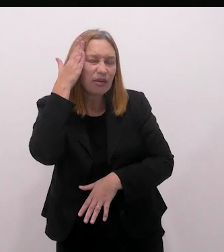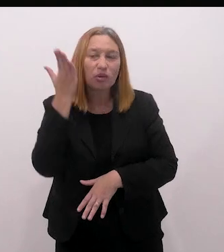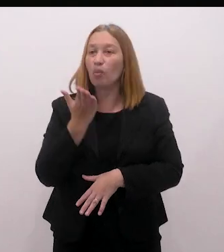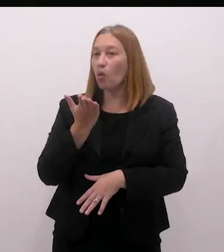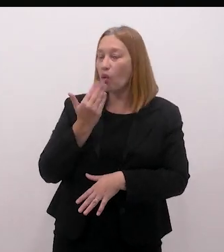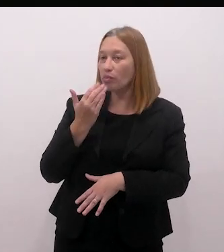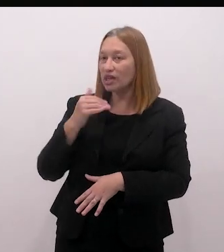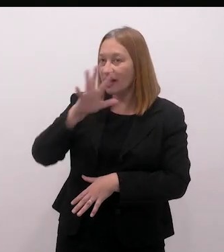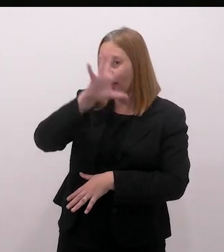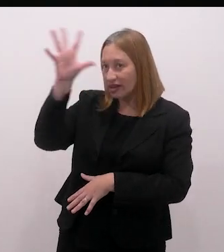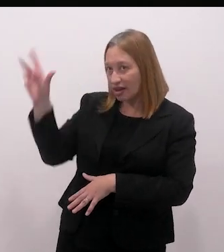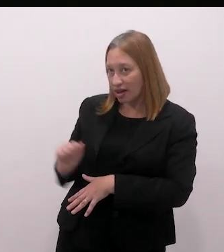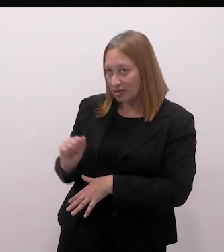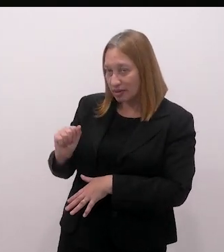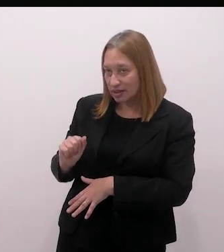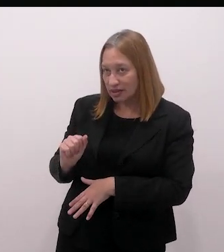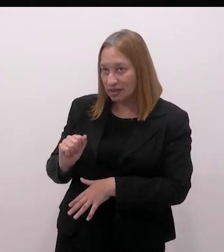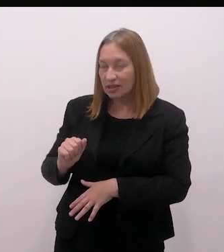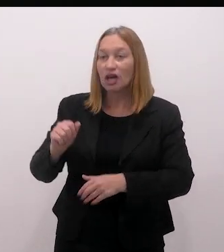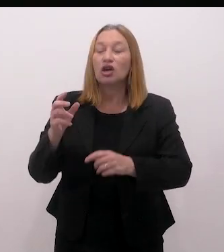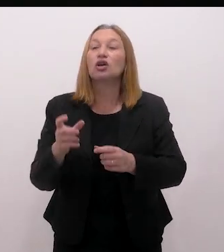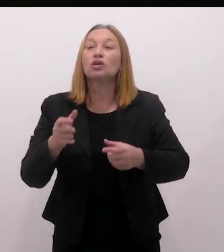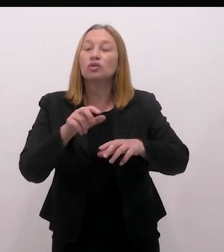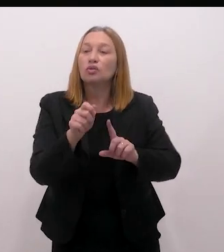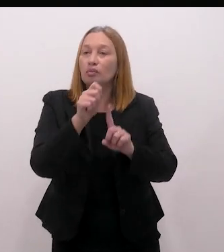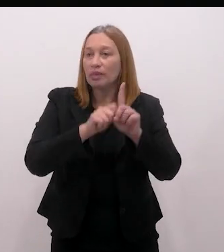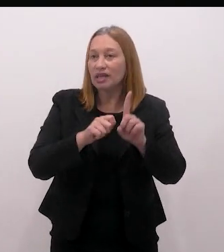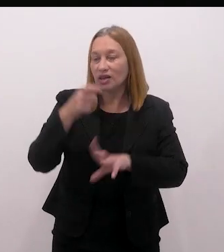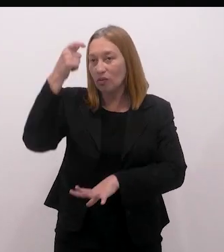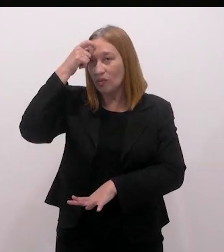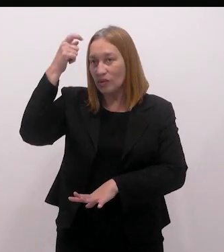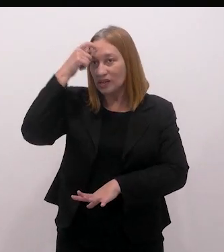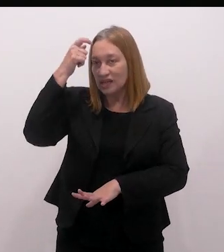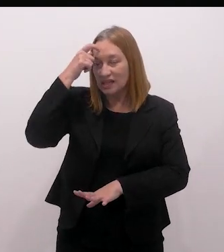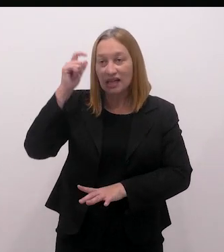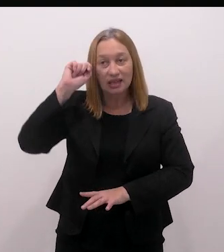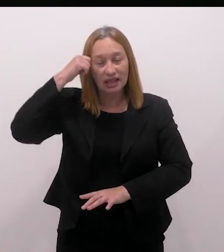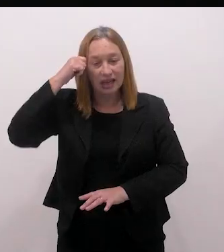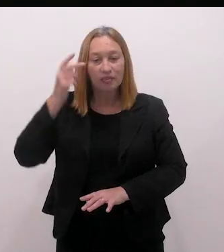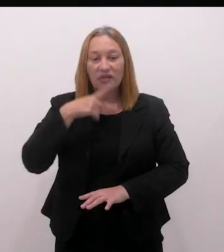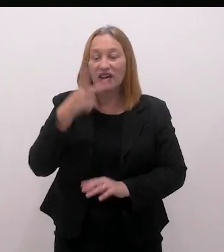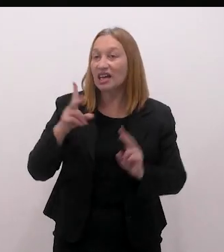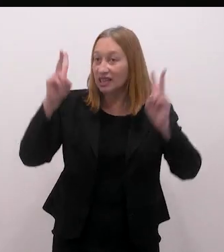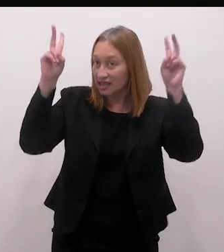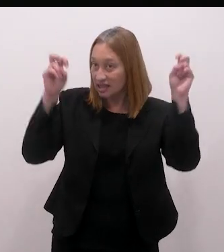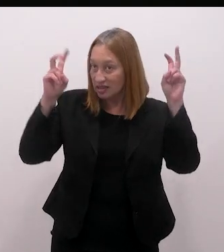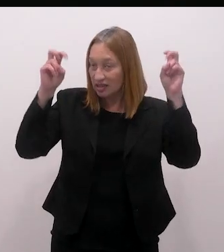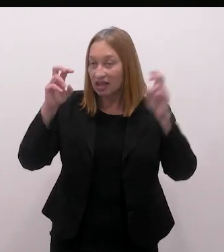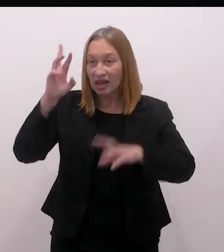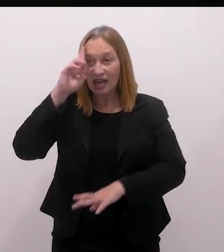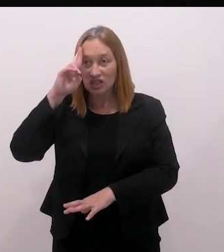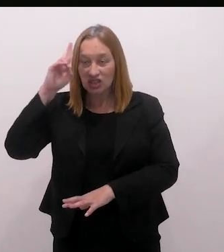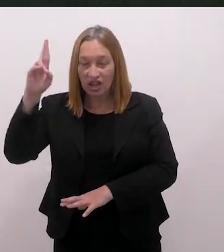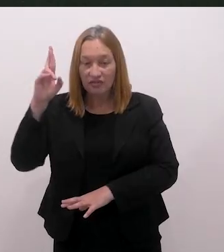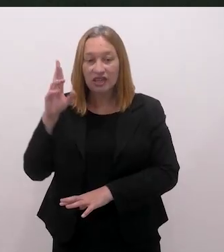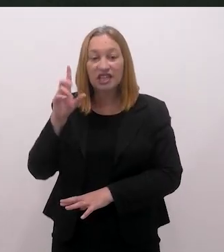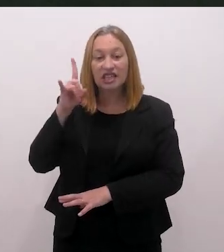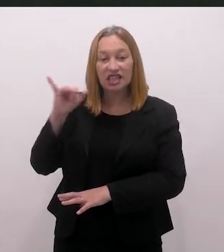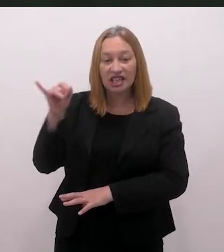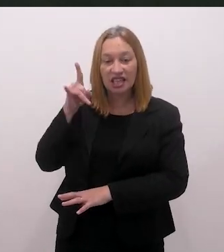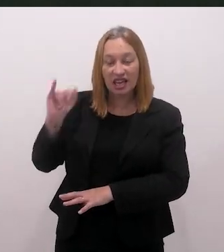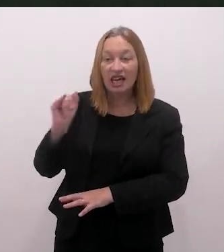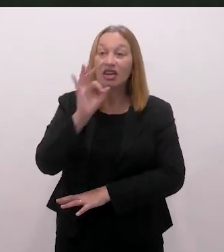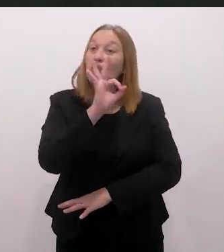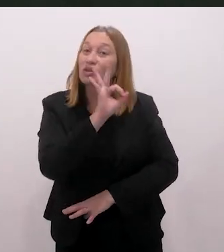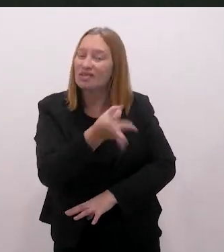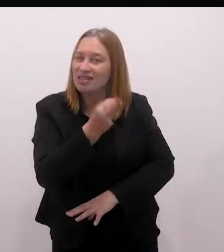sobre gastronomia afro-brasileira? No mês da consciência negra, a gente traz para falar desse assunto a chefe Dida Nascimento,